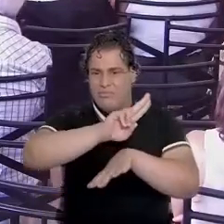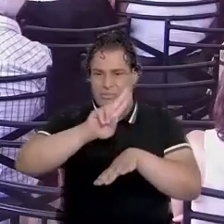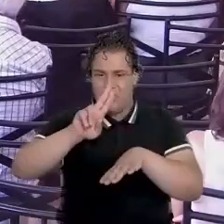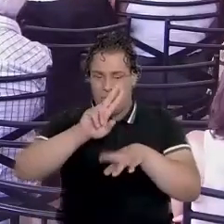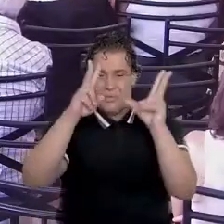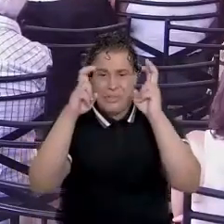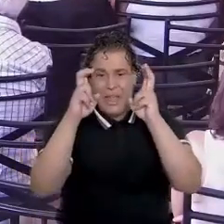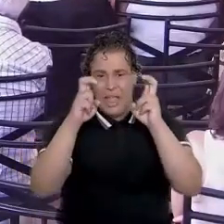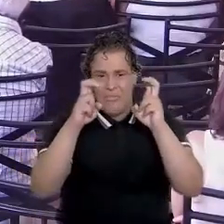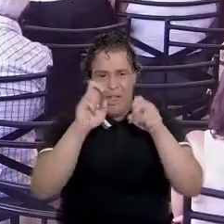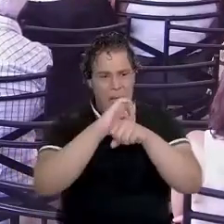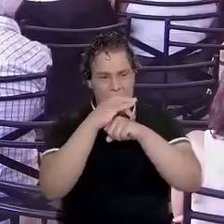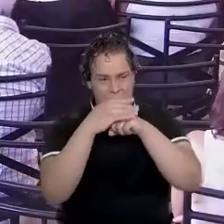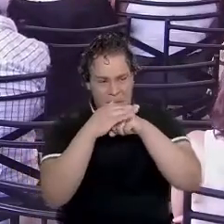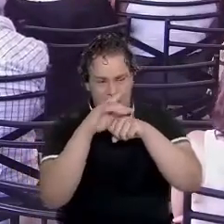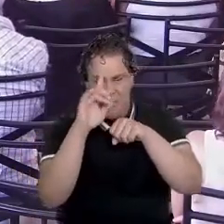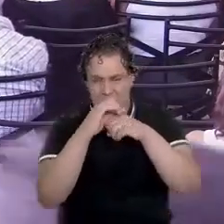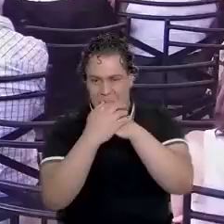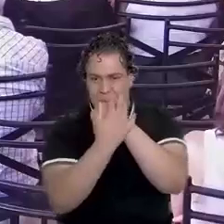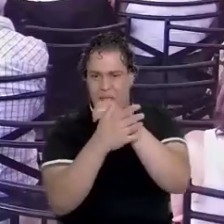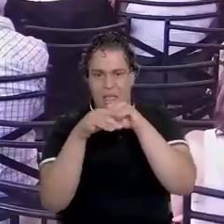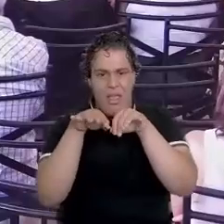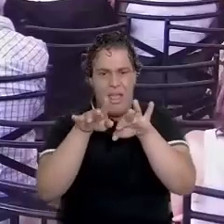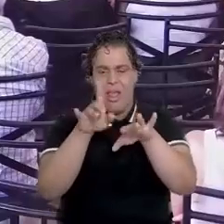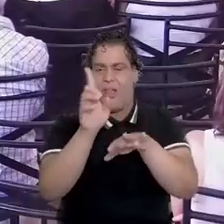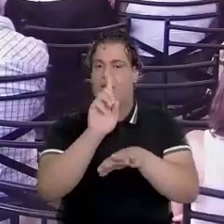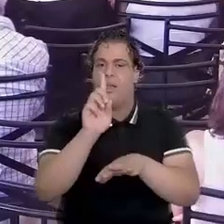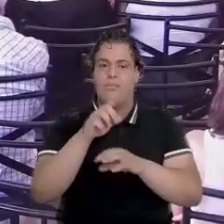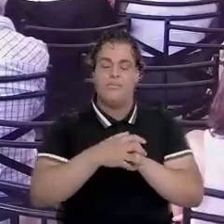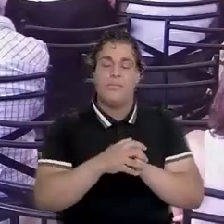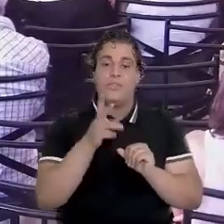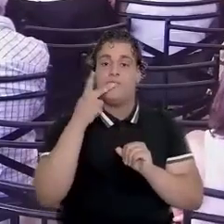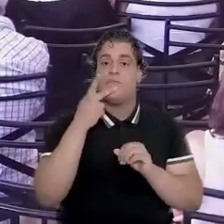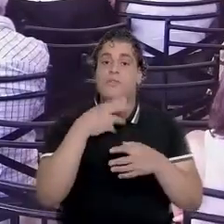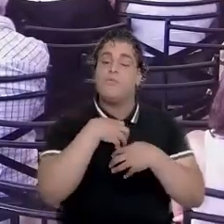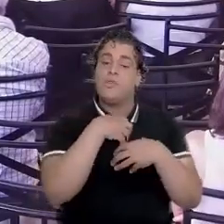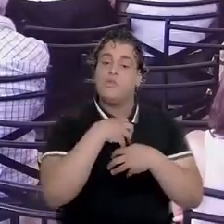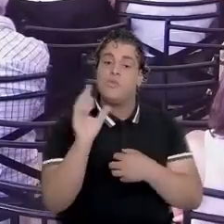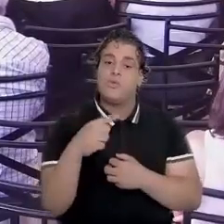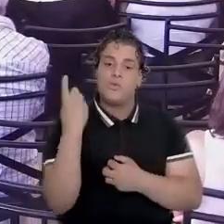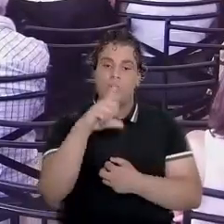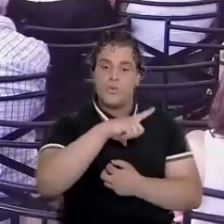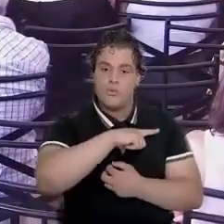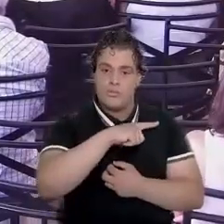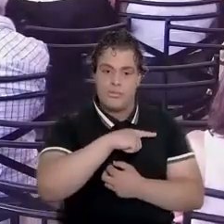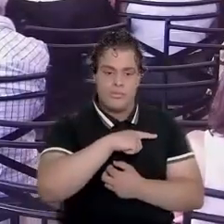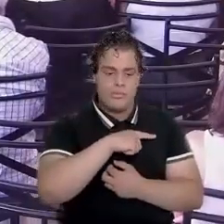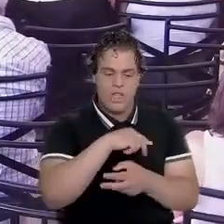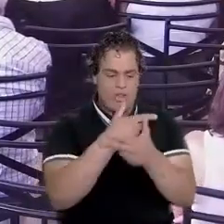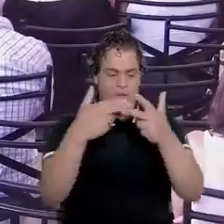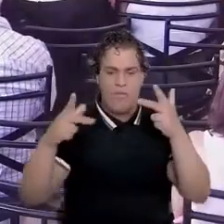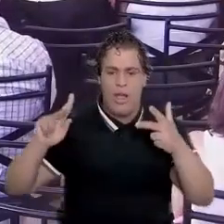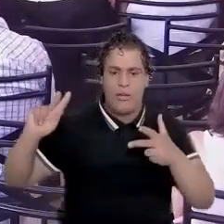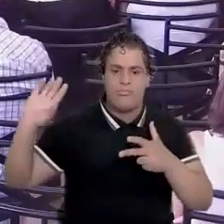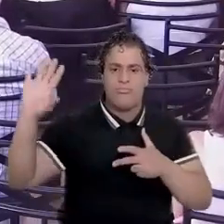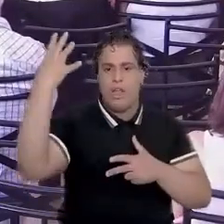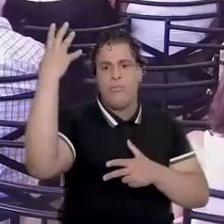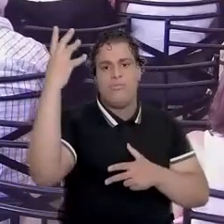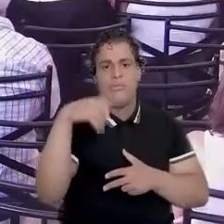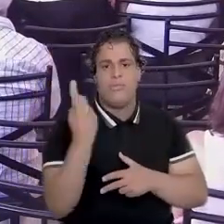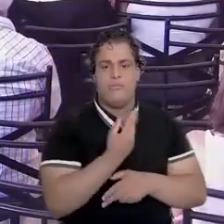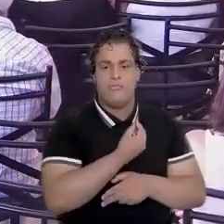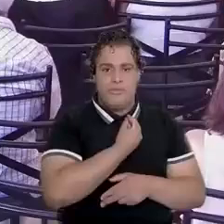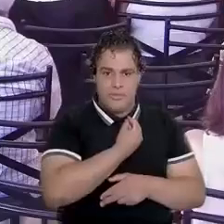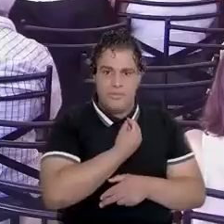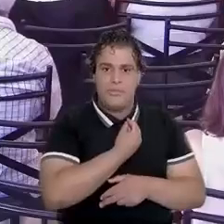pandemia. Ele fala dos sentimentos da gente, sentimentos que a gente tem em várias situações da nossa vida em que a gente